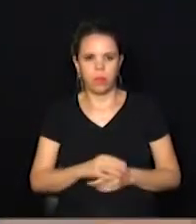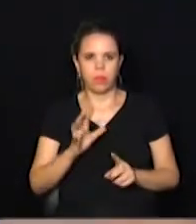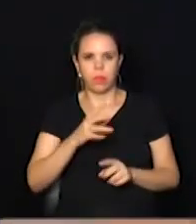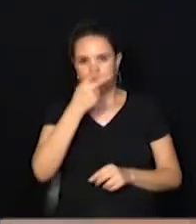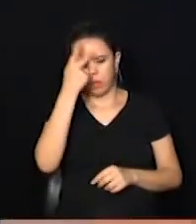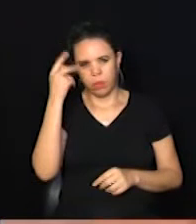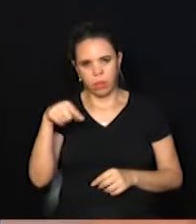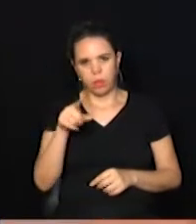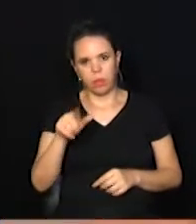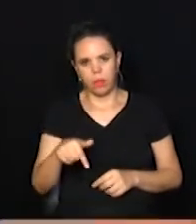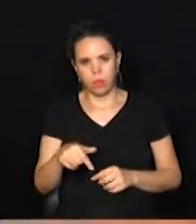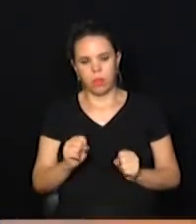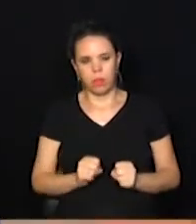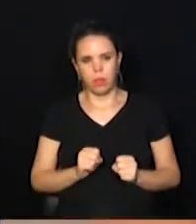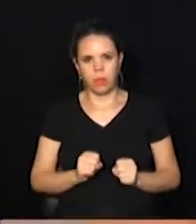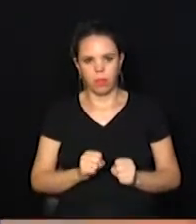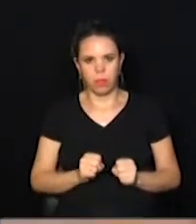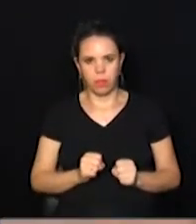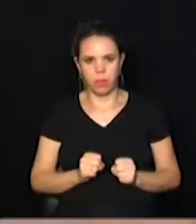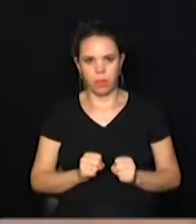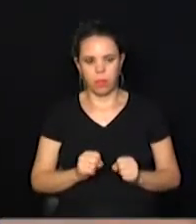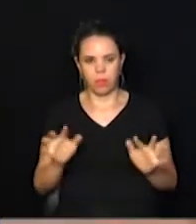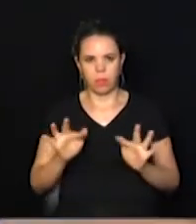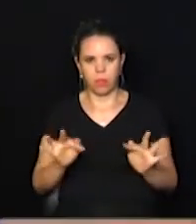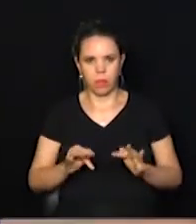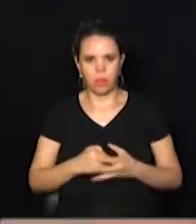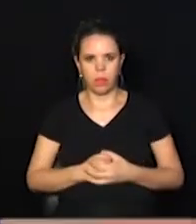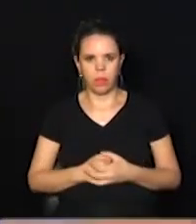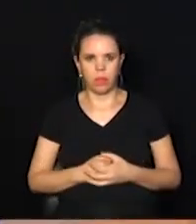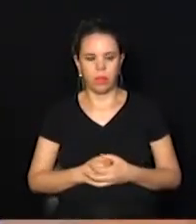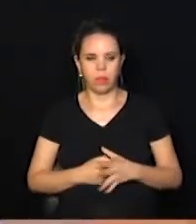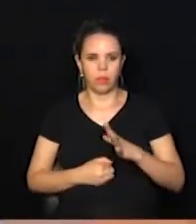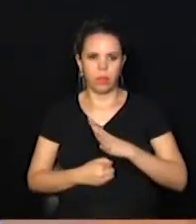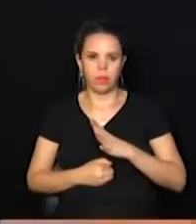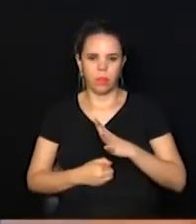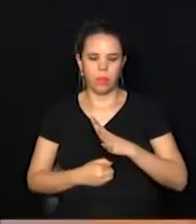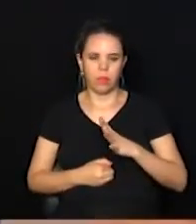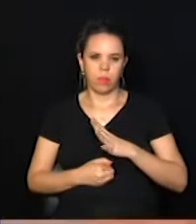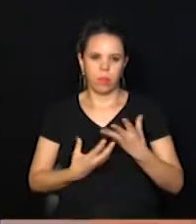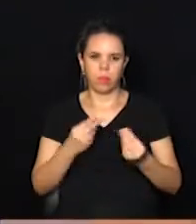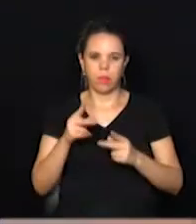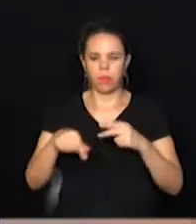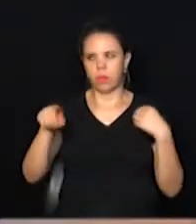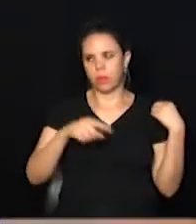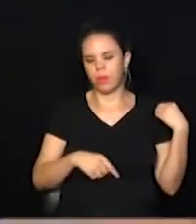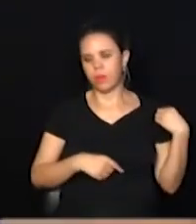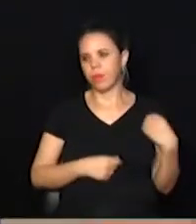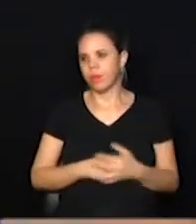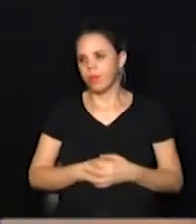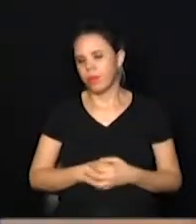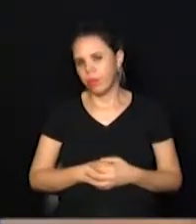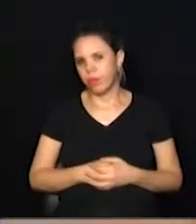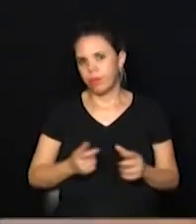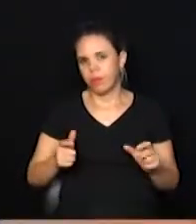pessoas que elas poderiam e podem ser felizes. E que a cidade, ainda que para muita gente é um ente